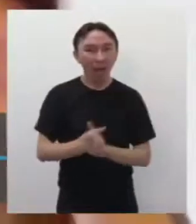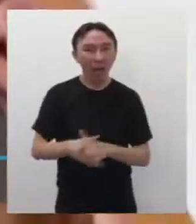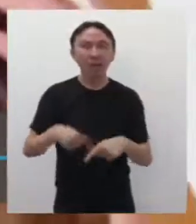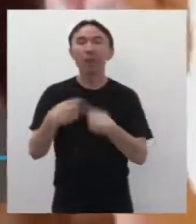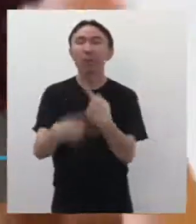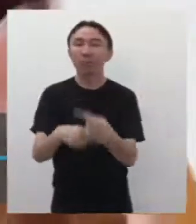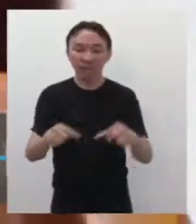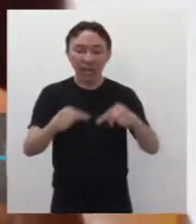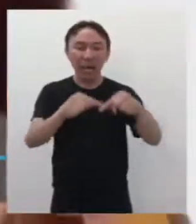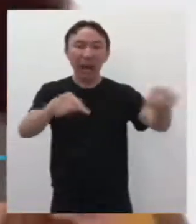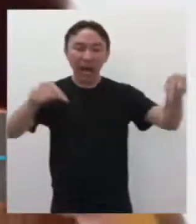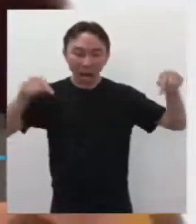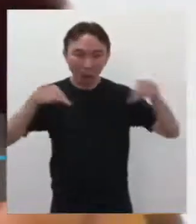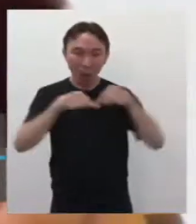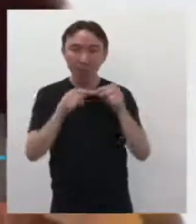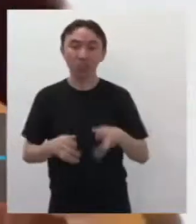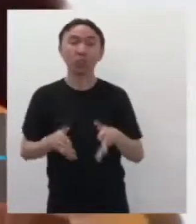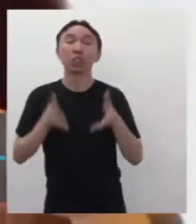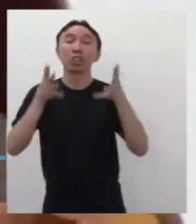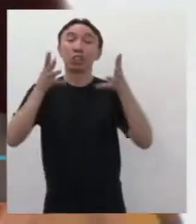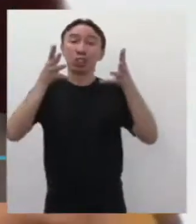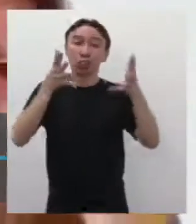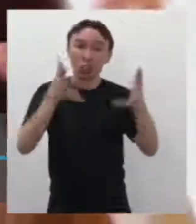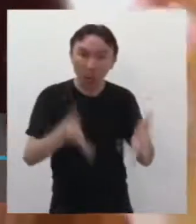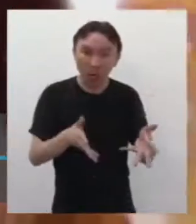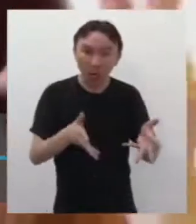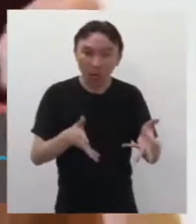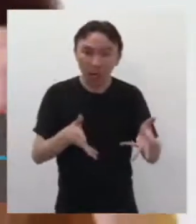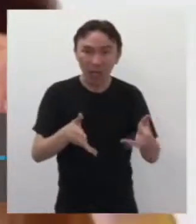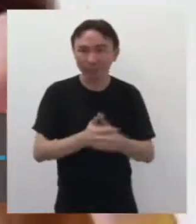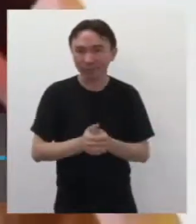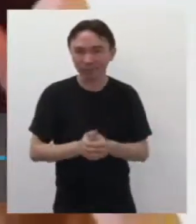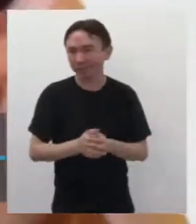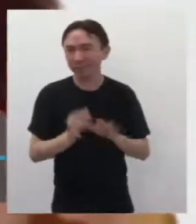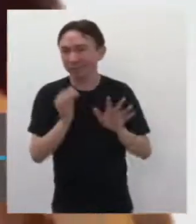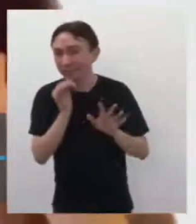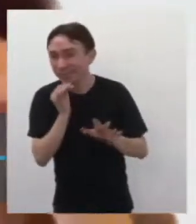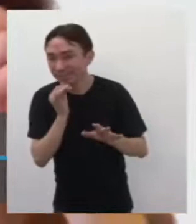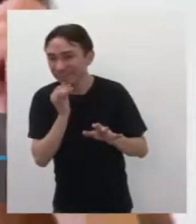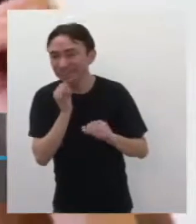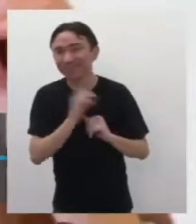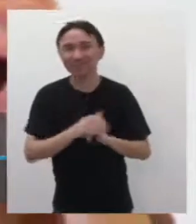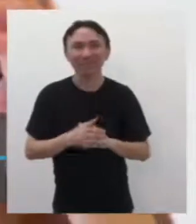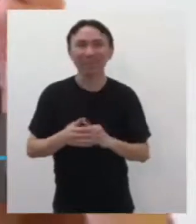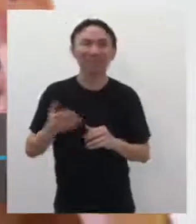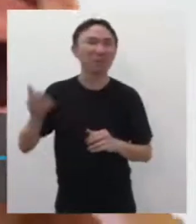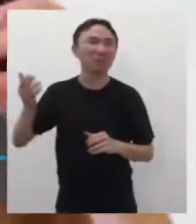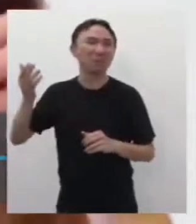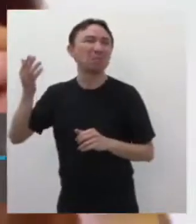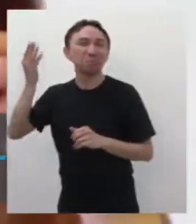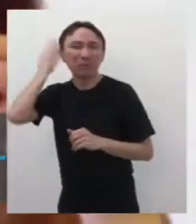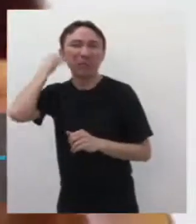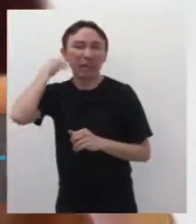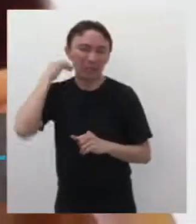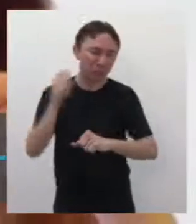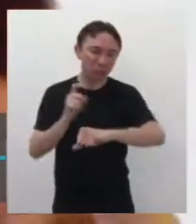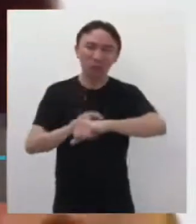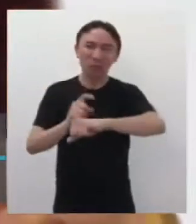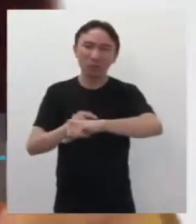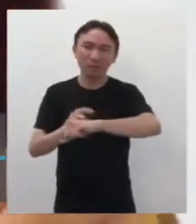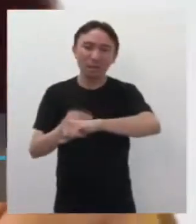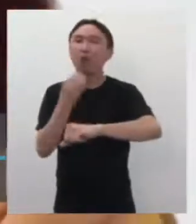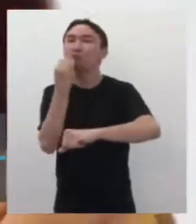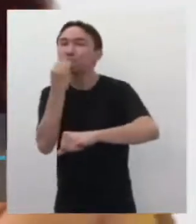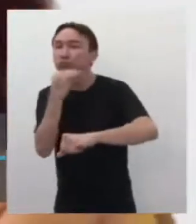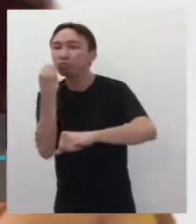em momentos normais, né, a gente diria que você vai priorizar o tempo face a face para a